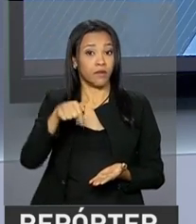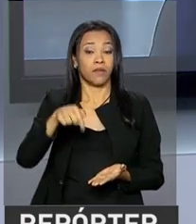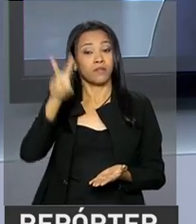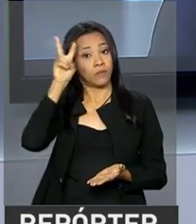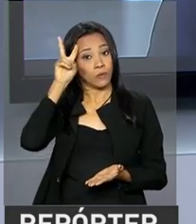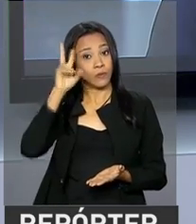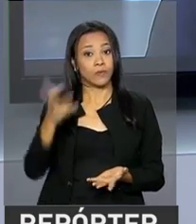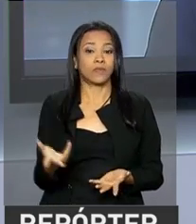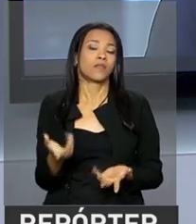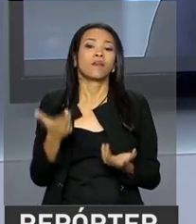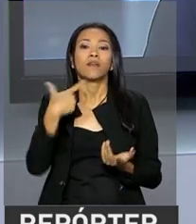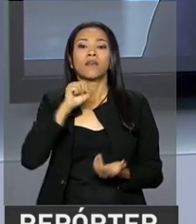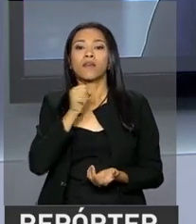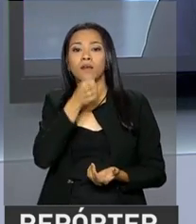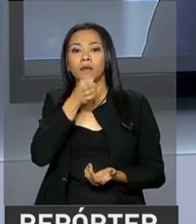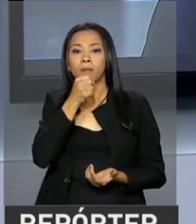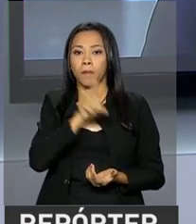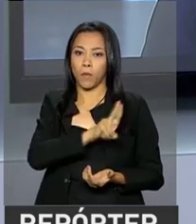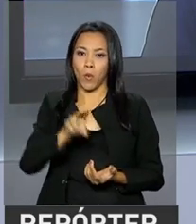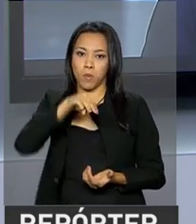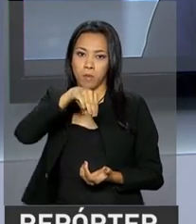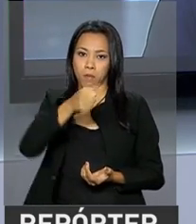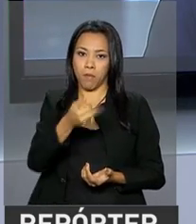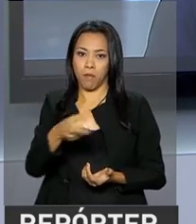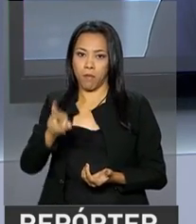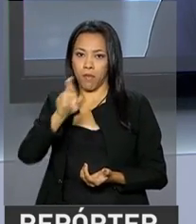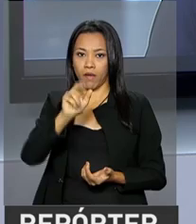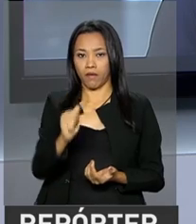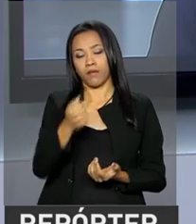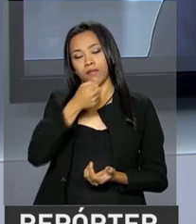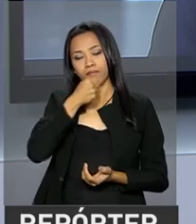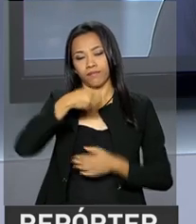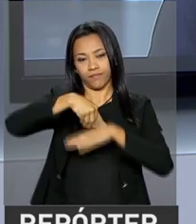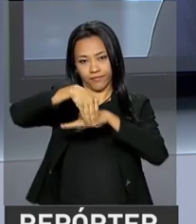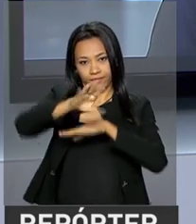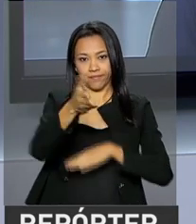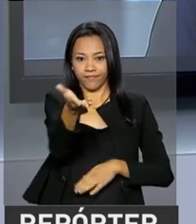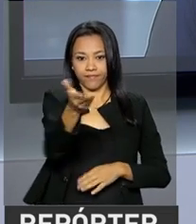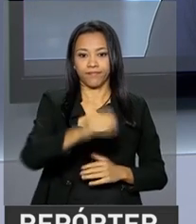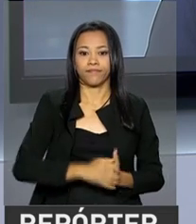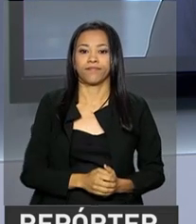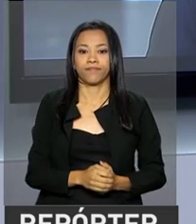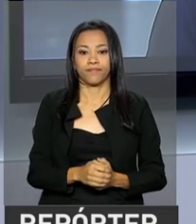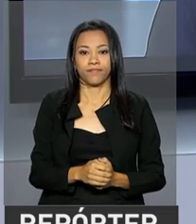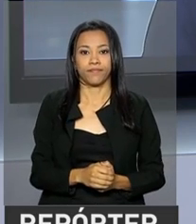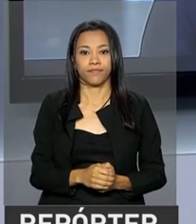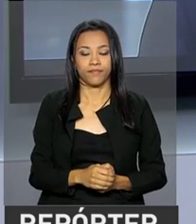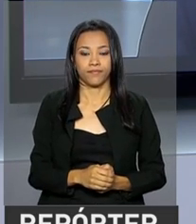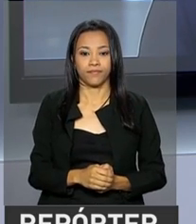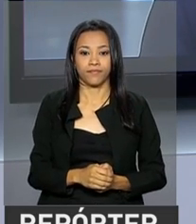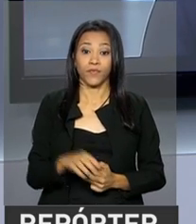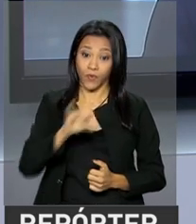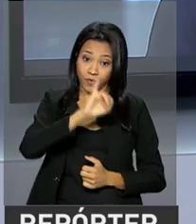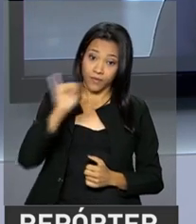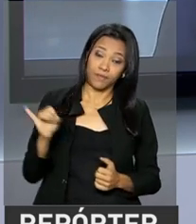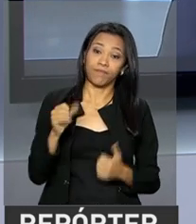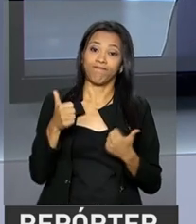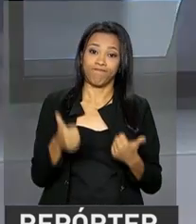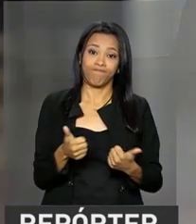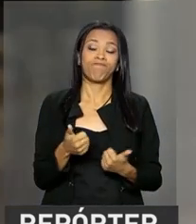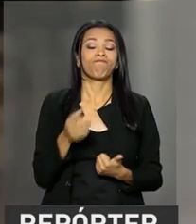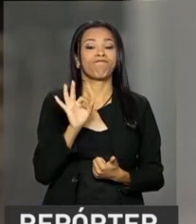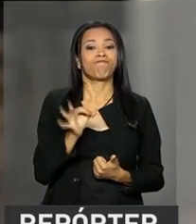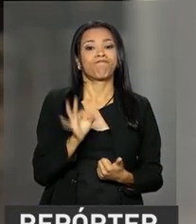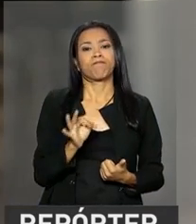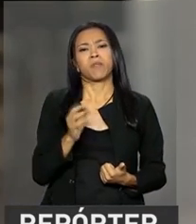quem está lá é a Mar kenup que tem as informações ao vivo pra gente Oi Mara Oi Leandro Olha é